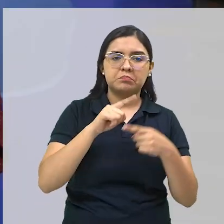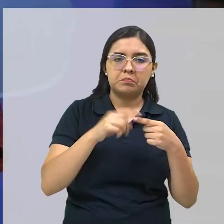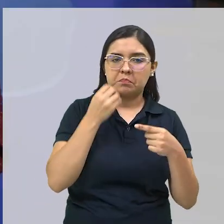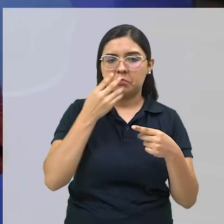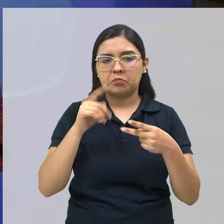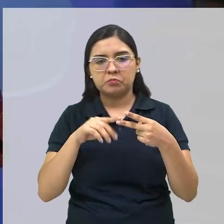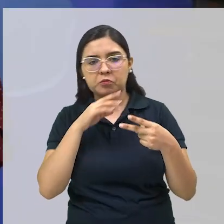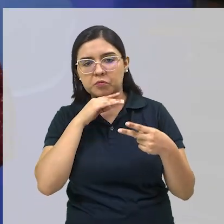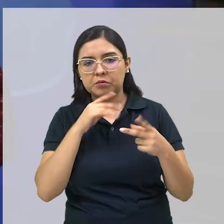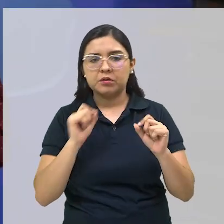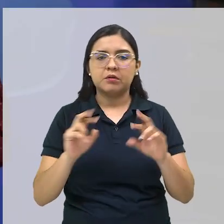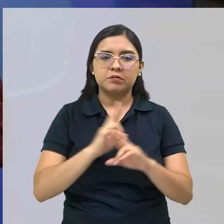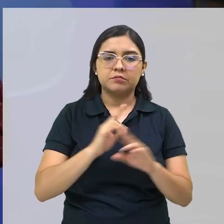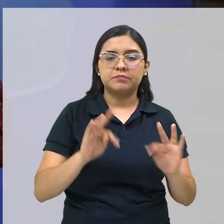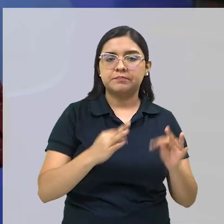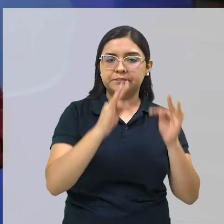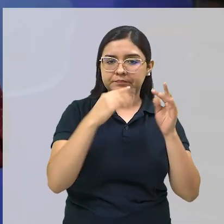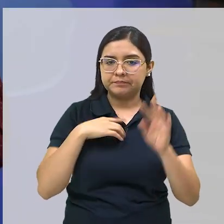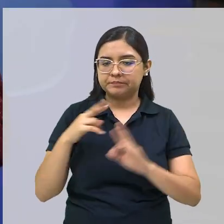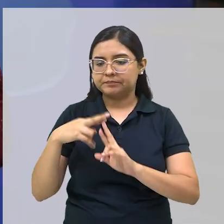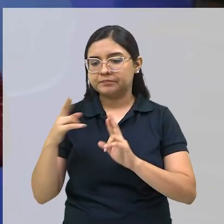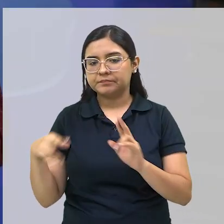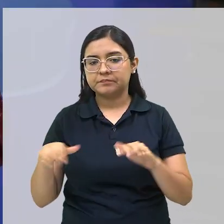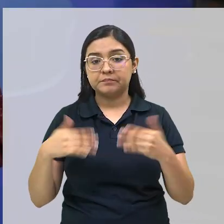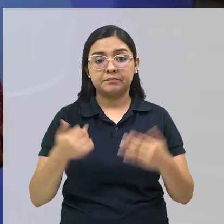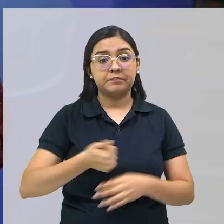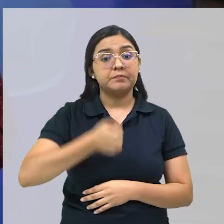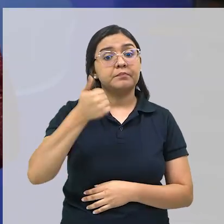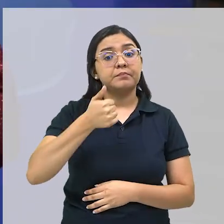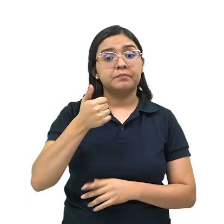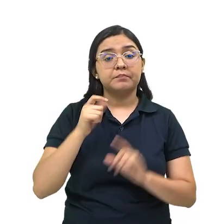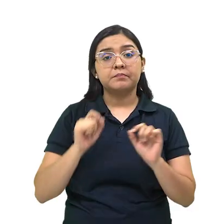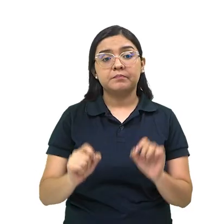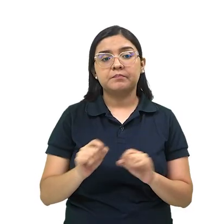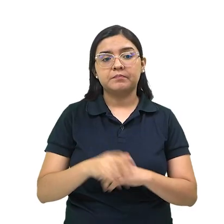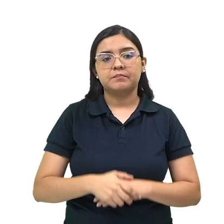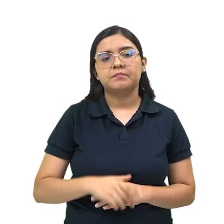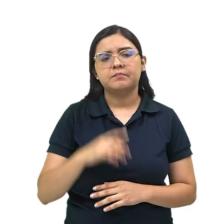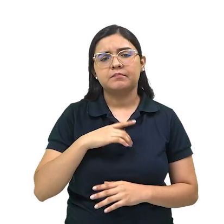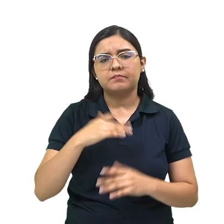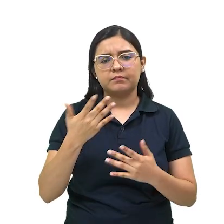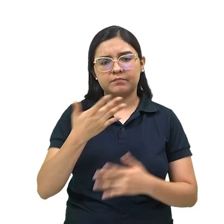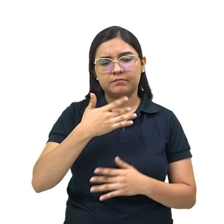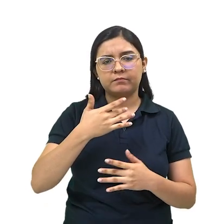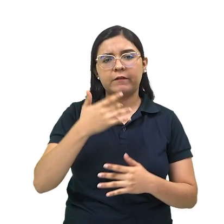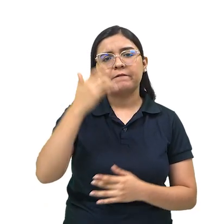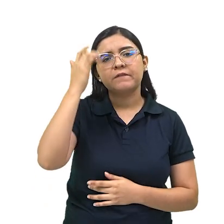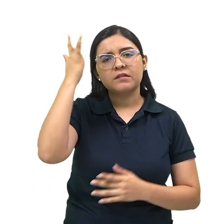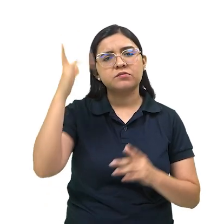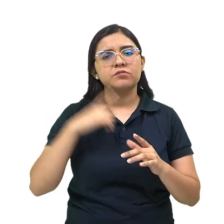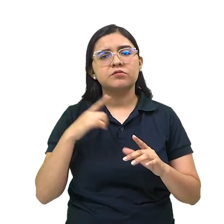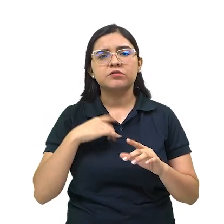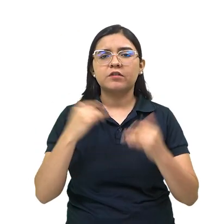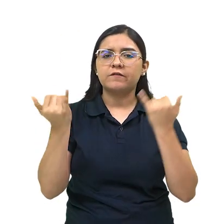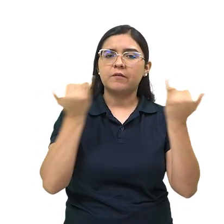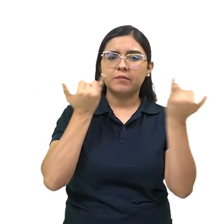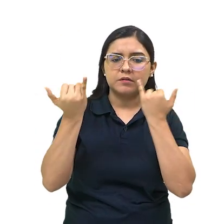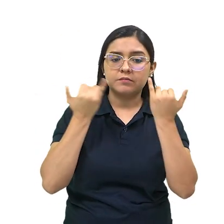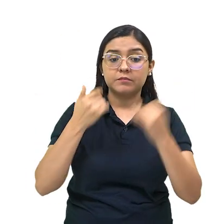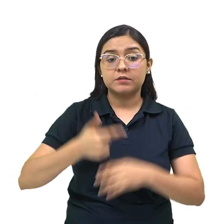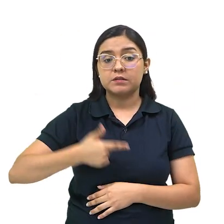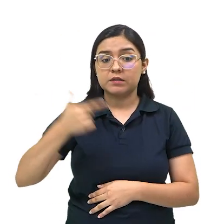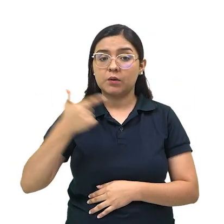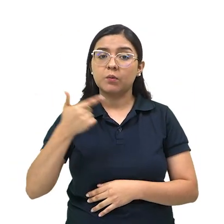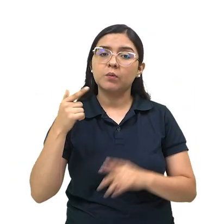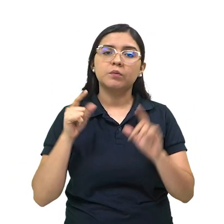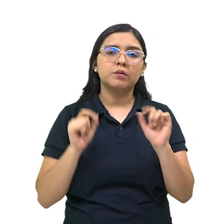na relação entre religiões e tecnologias digitais. O primeiro, mais claro, é a facilidade de acesso à informação, né? Segundo,